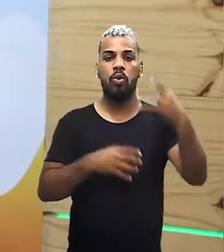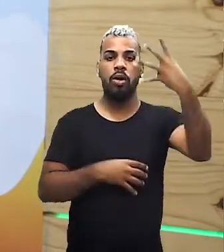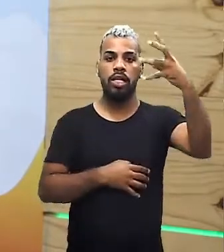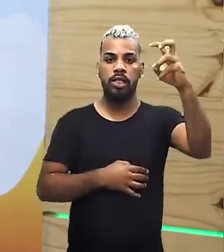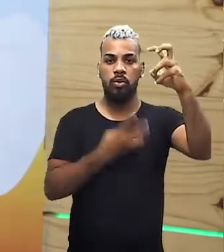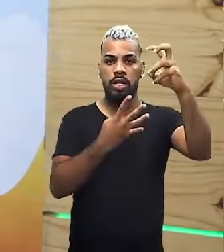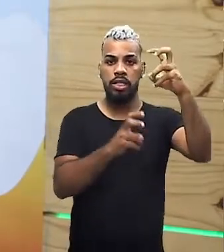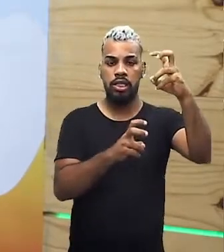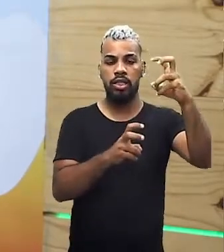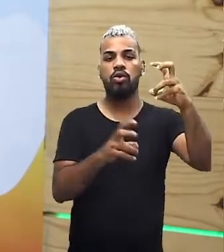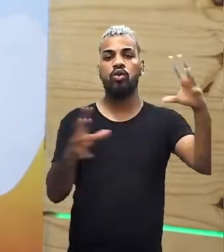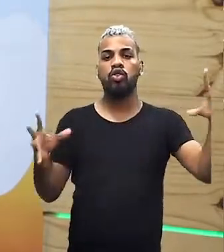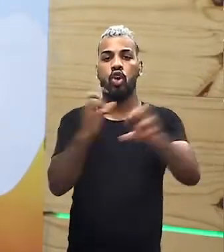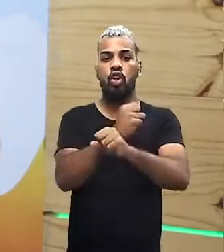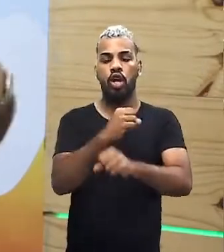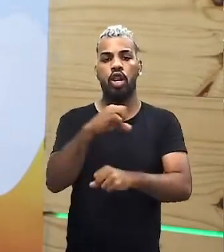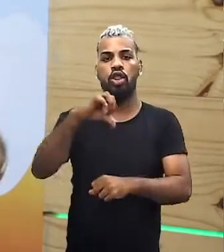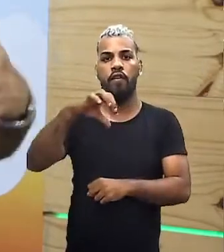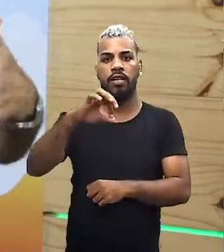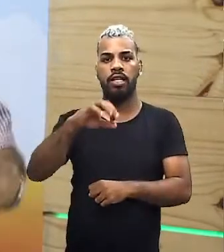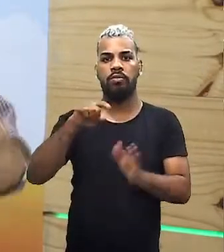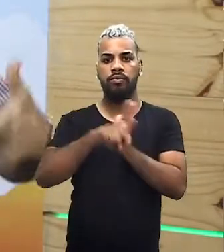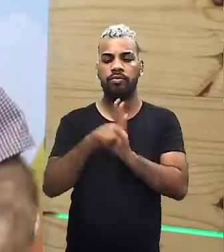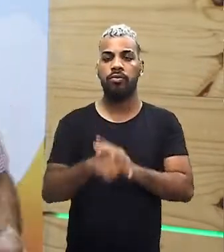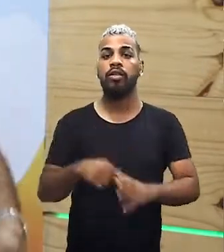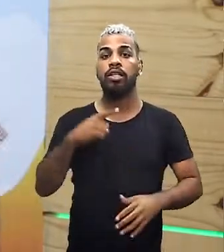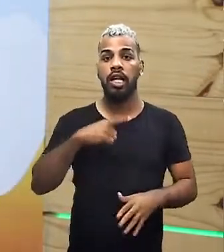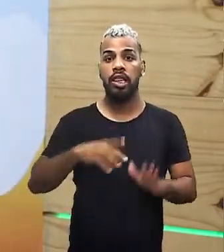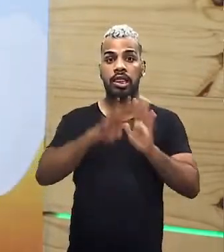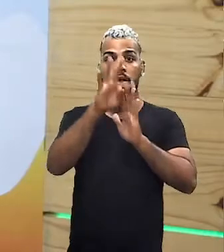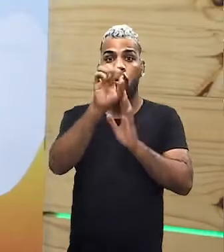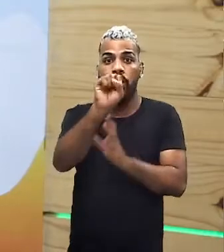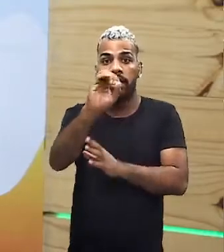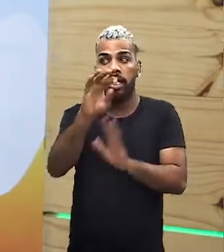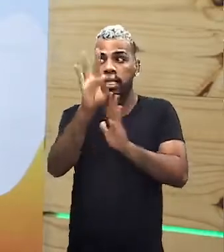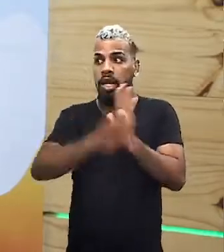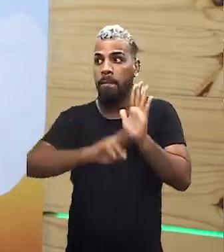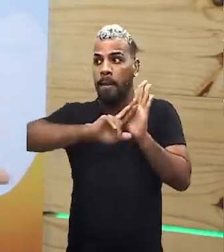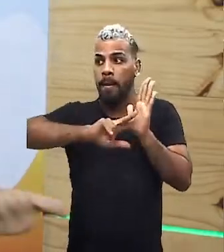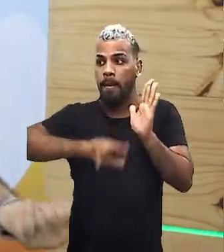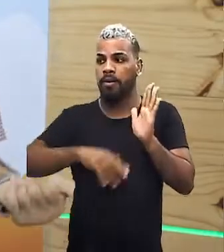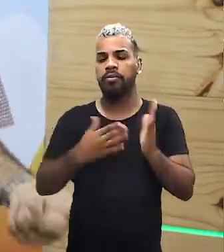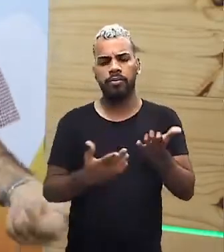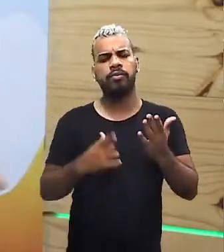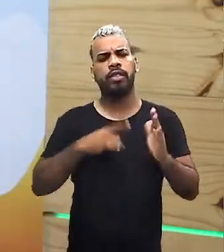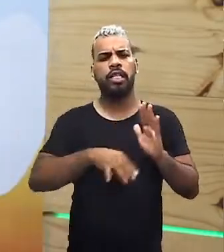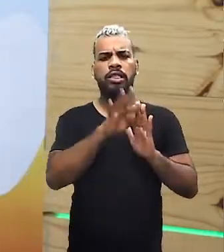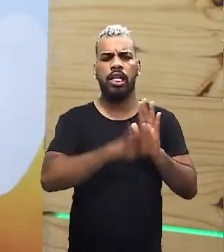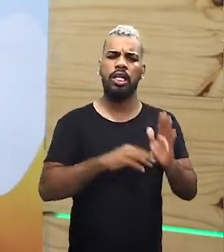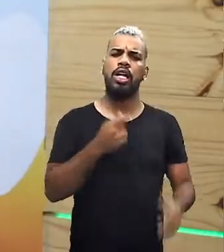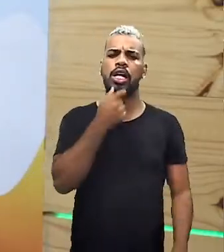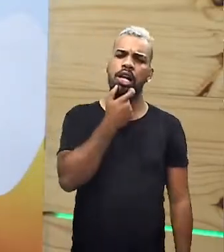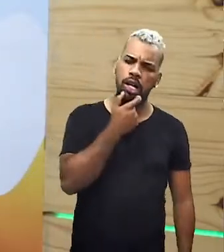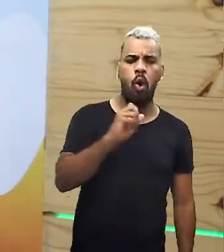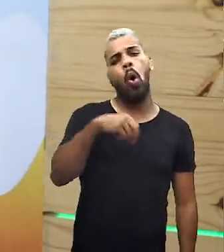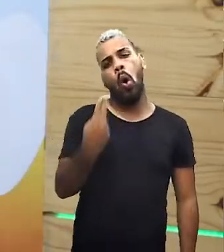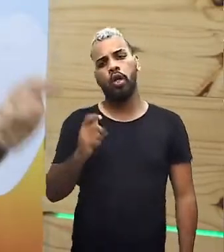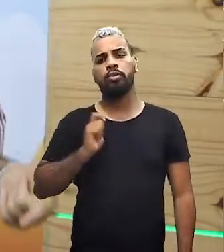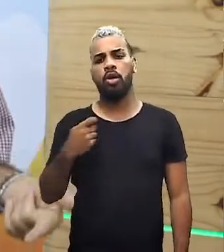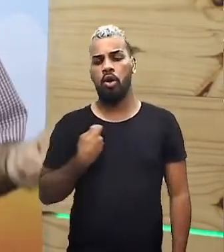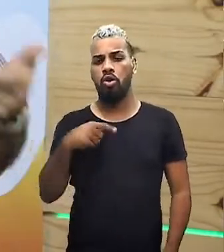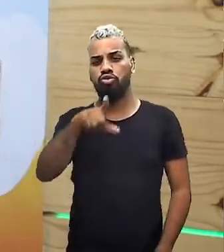você vai passar pelo menos por 80 textos diferentes. E aí tem texto de espanhol, de inglês, tem texto